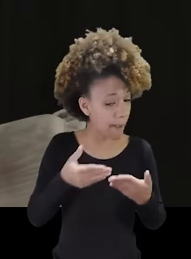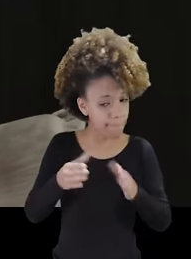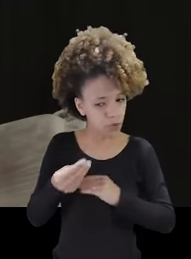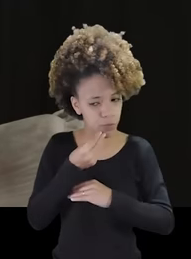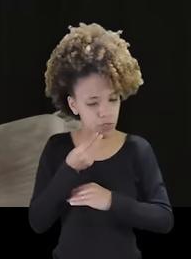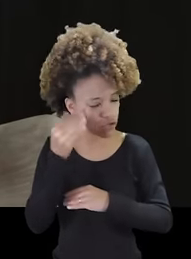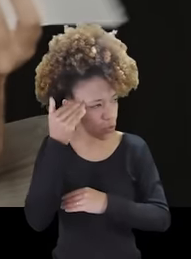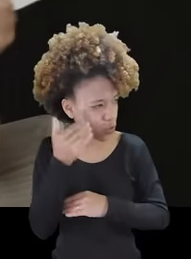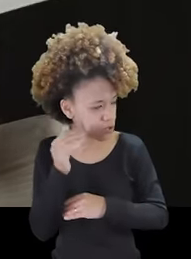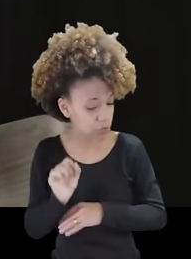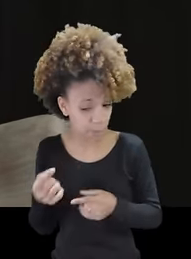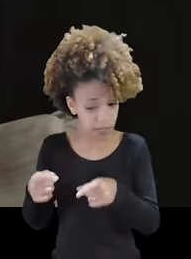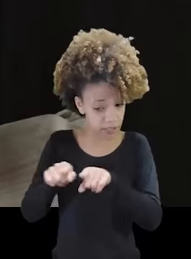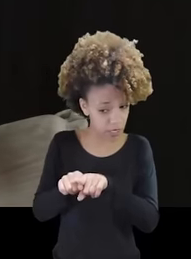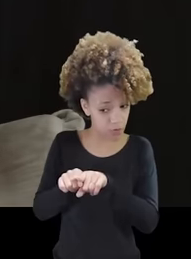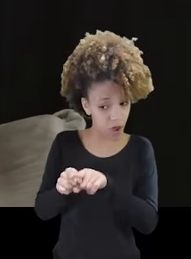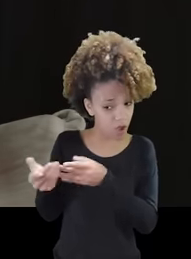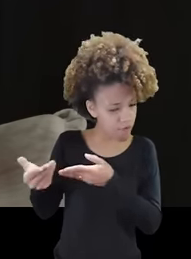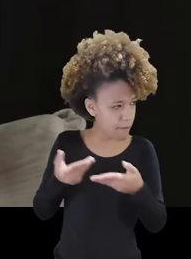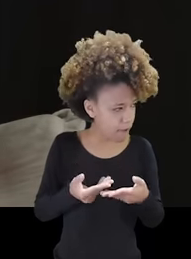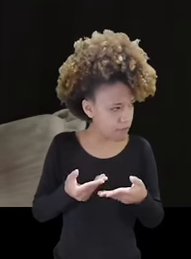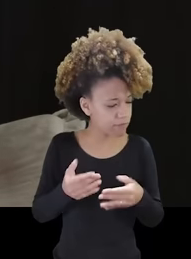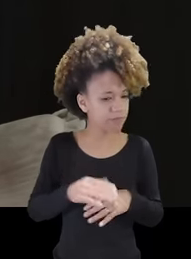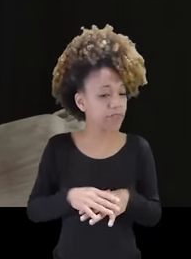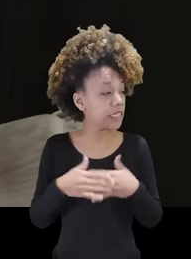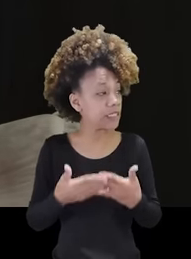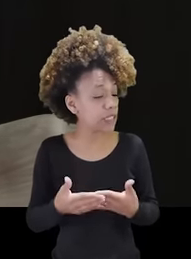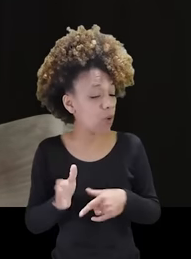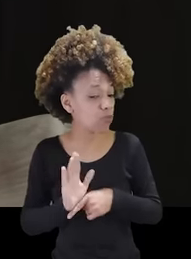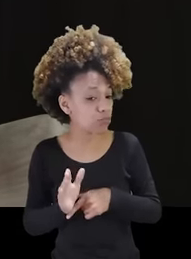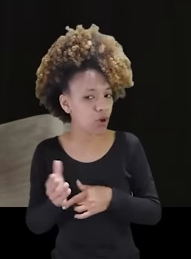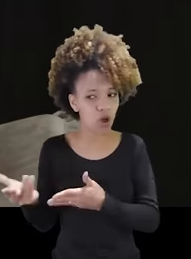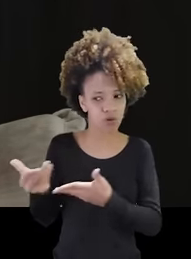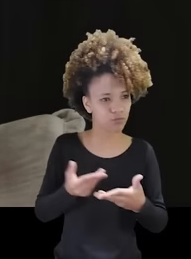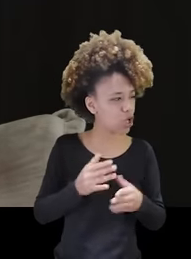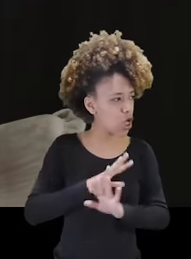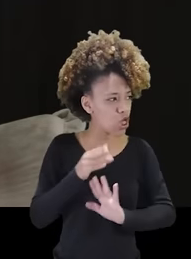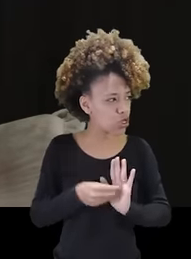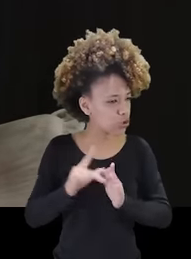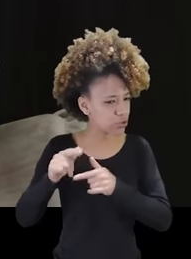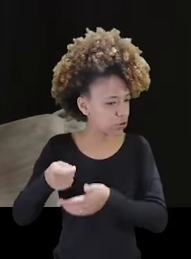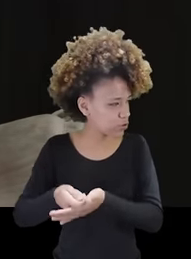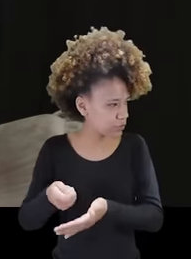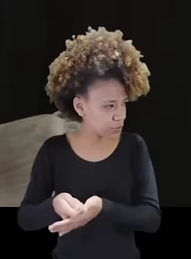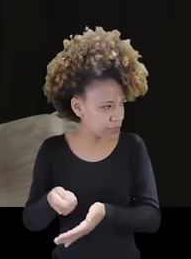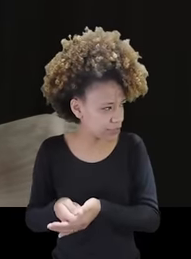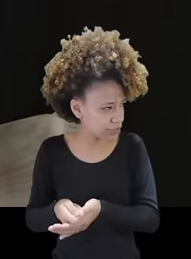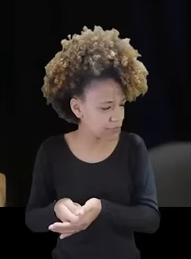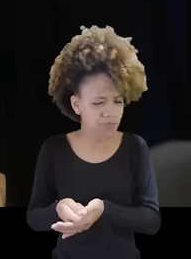do Sul quase Como assim a gente é parceiro vem para cá então eu Hollywood tô trazendo todo seu conservadorismo